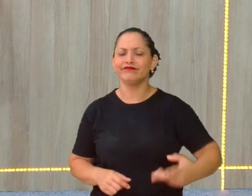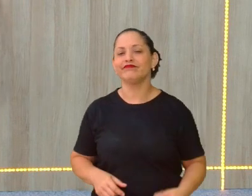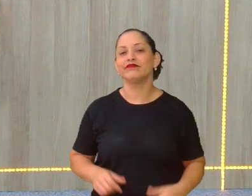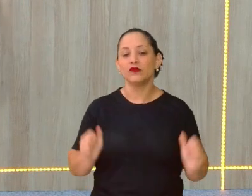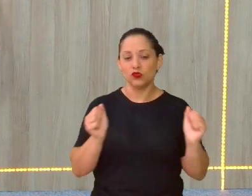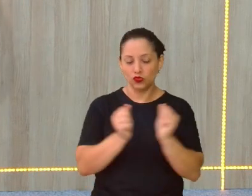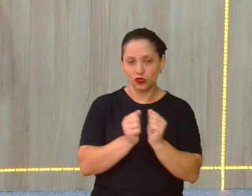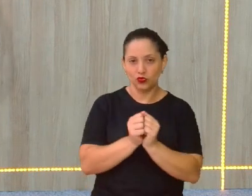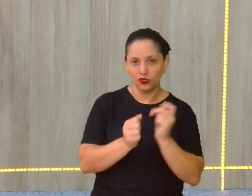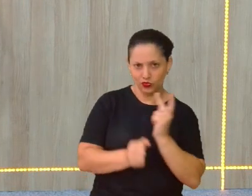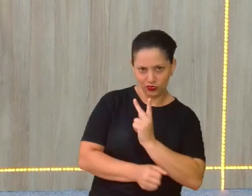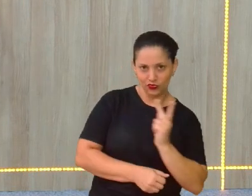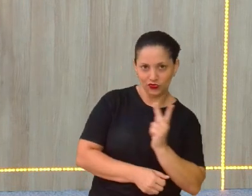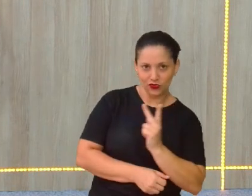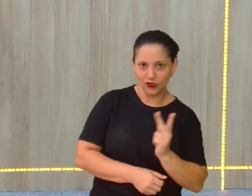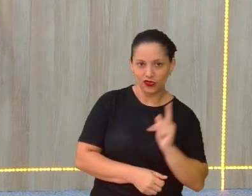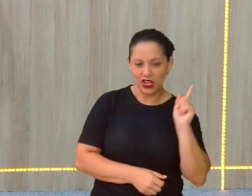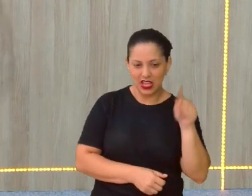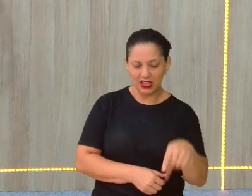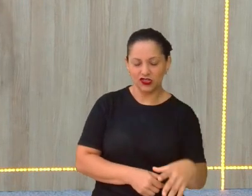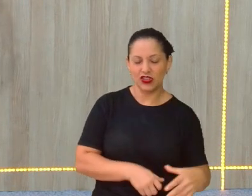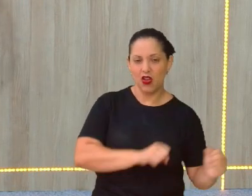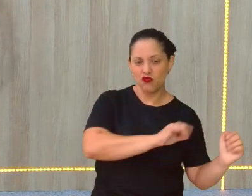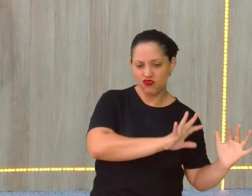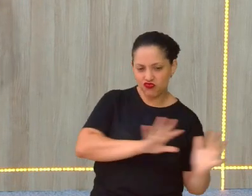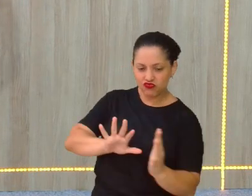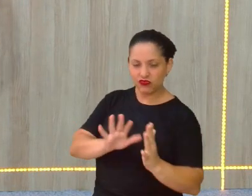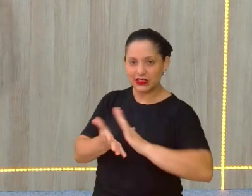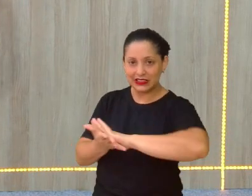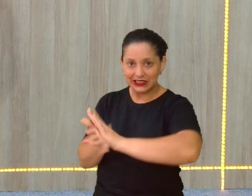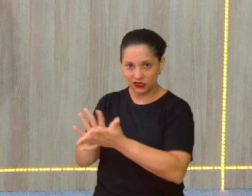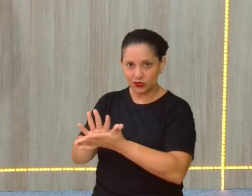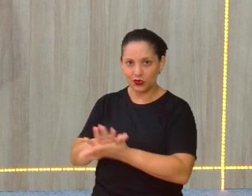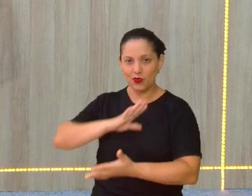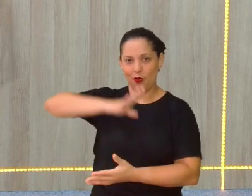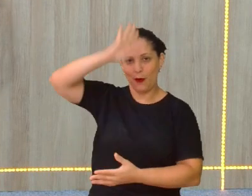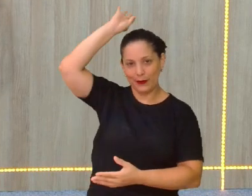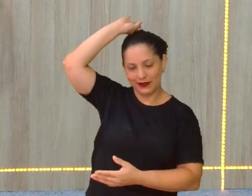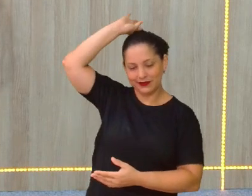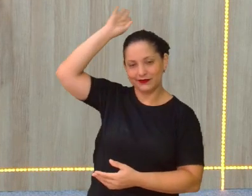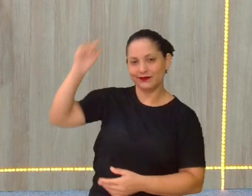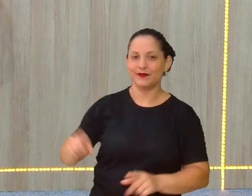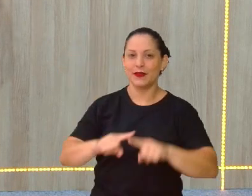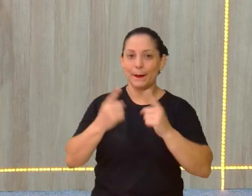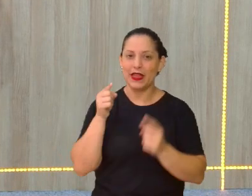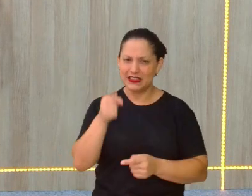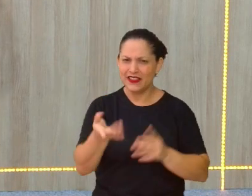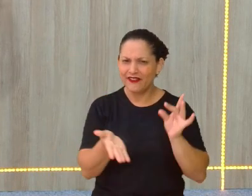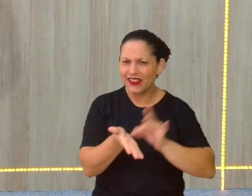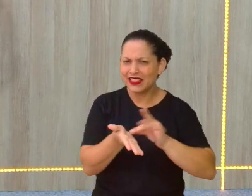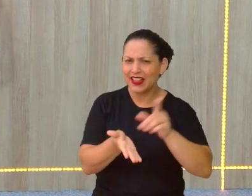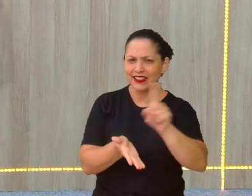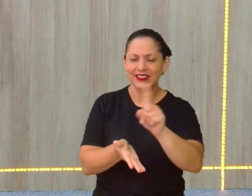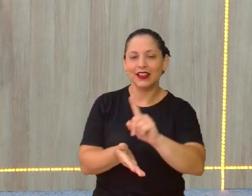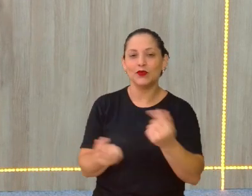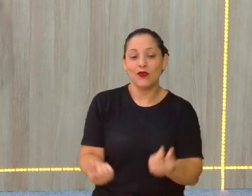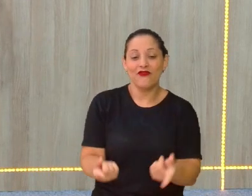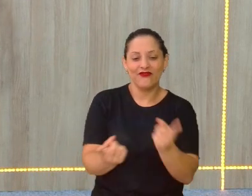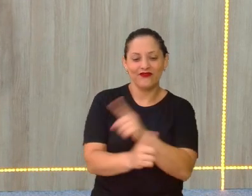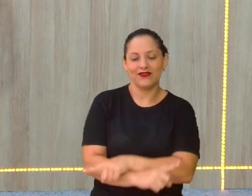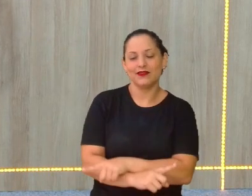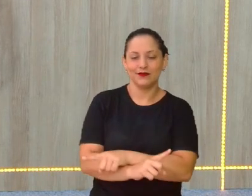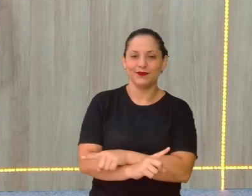e Obelix, eles conseguiam derrotar os romanos. Na realidade não aconteceu isso não, né? Isso é uma inversão, porque